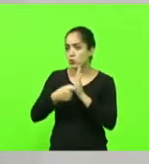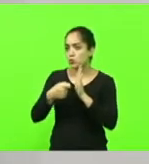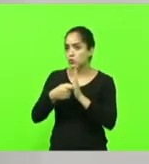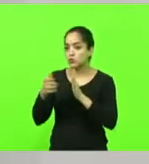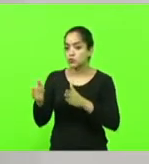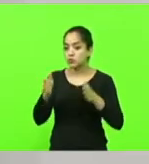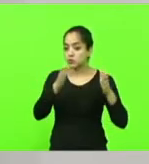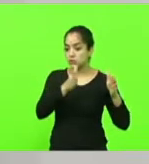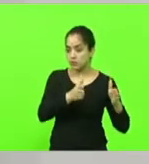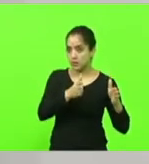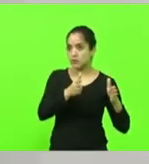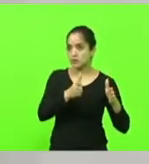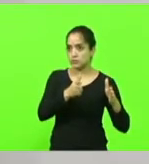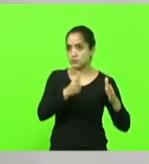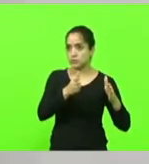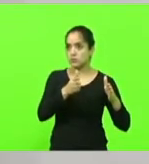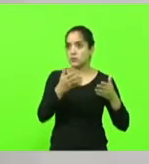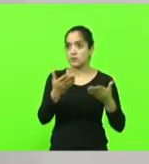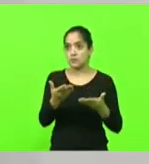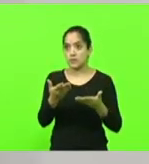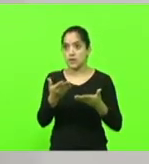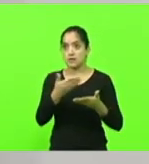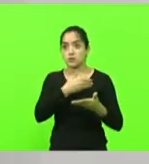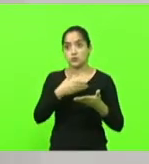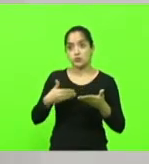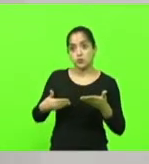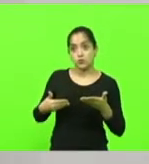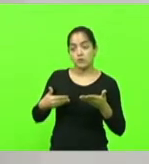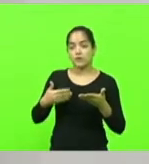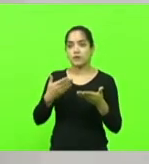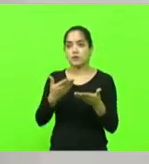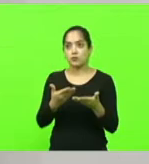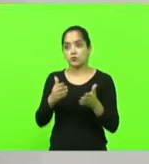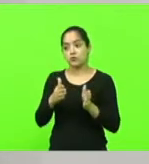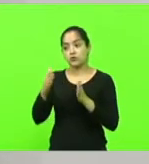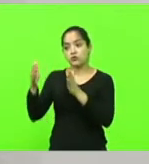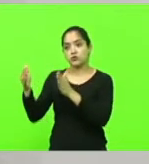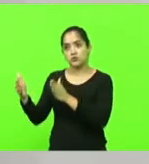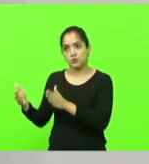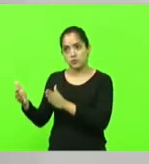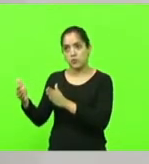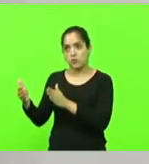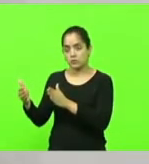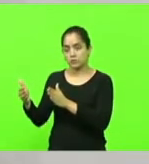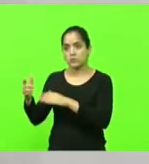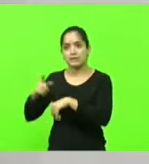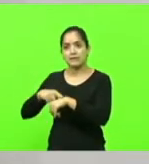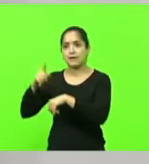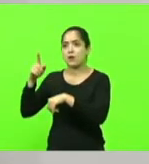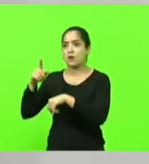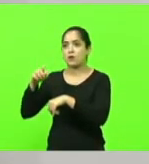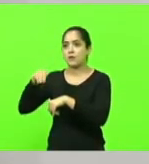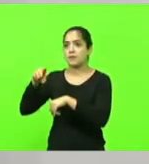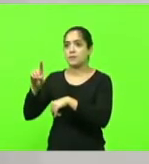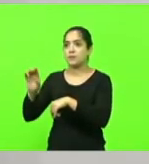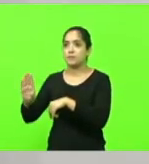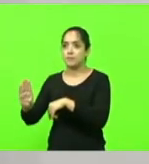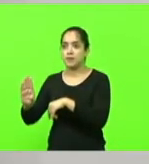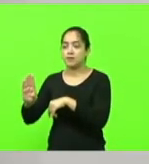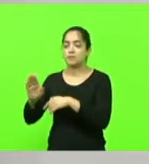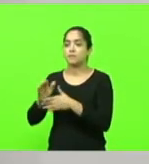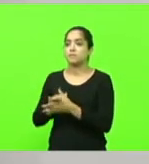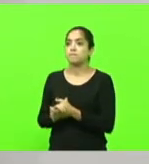os poupudos recursos governamentais da arena, e de outro, a improvisação do velho MDB, de língua